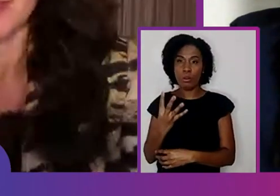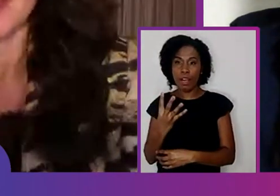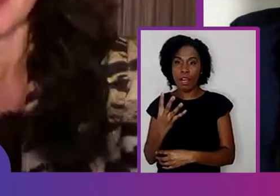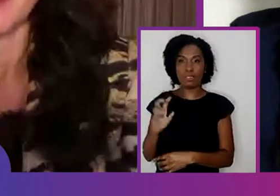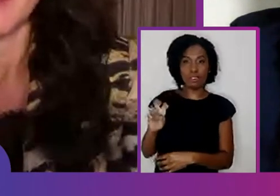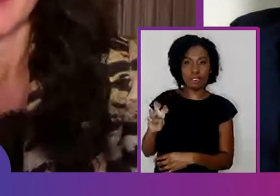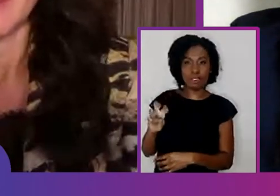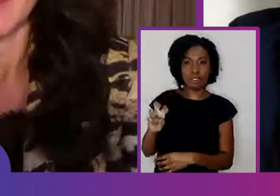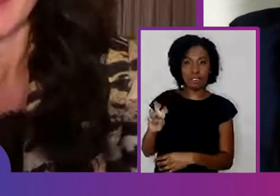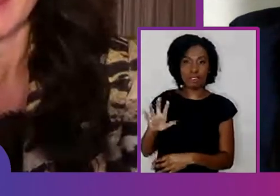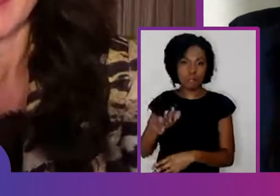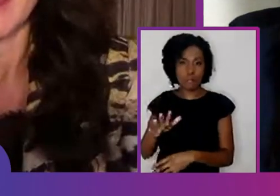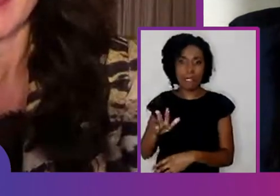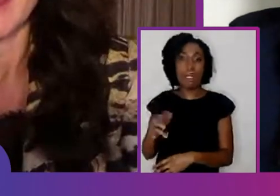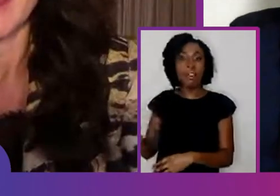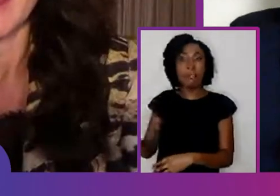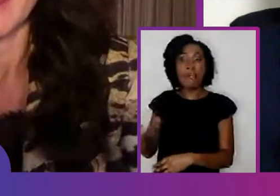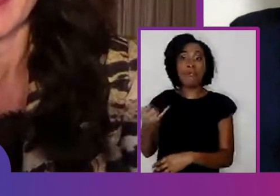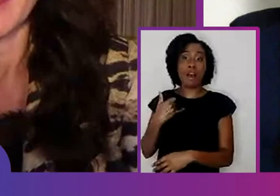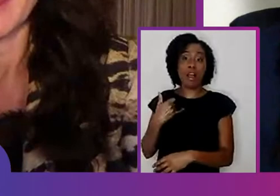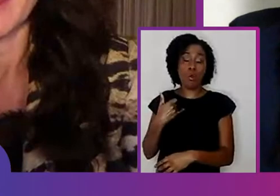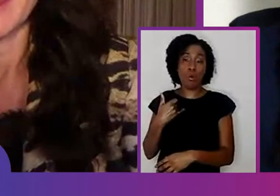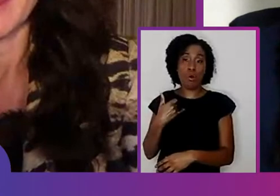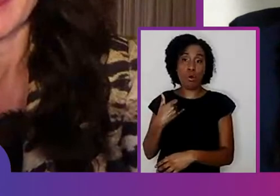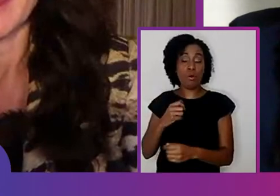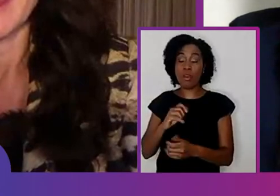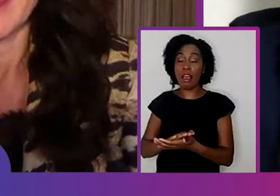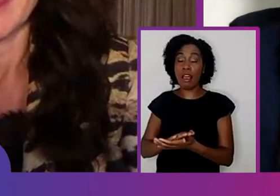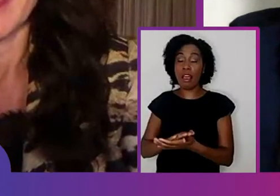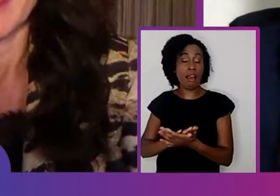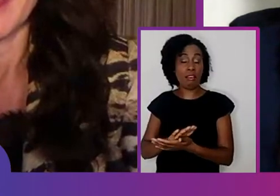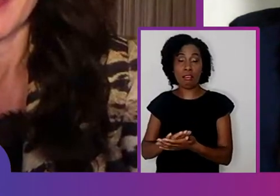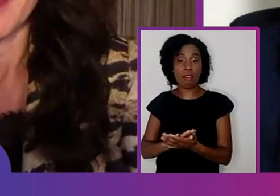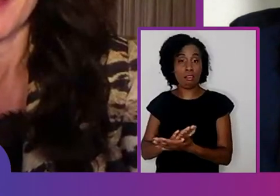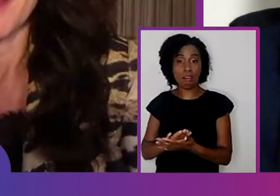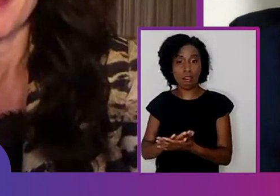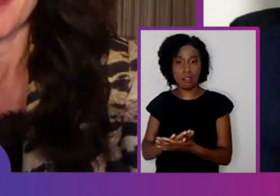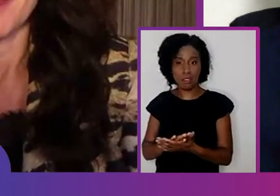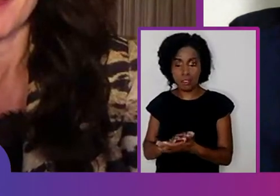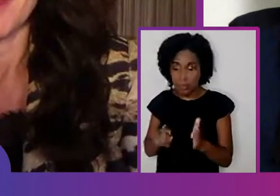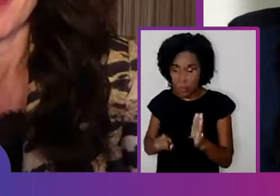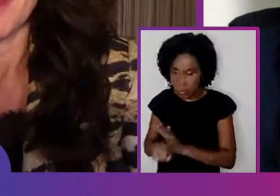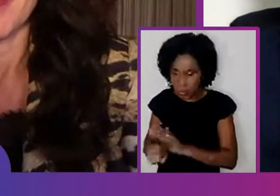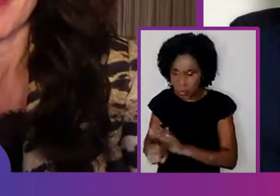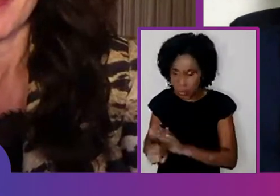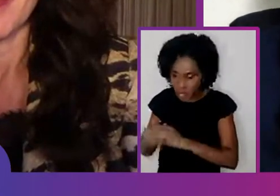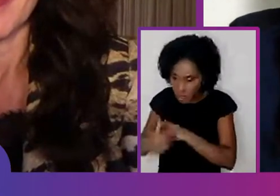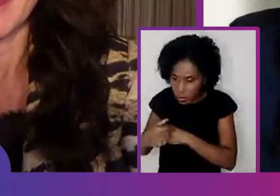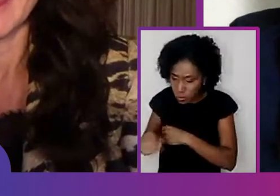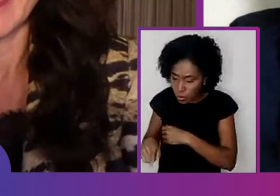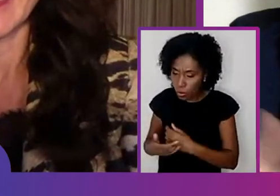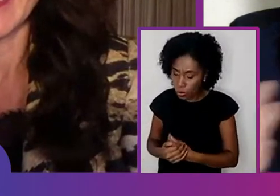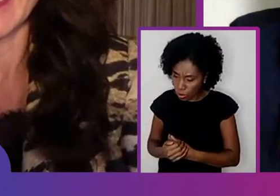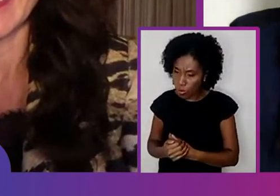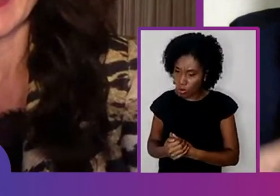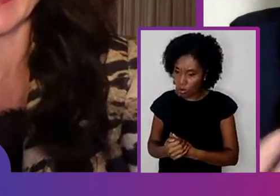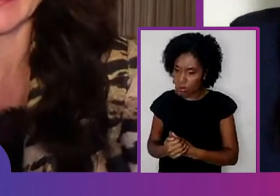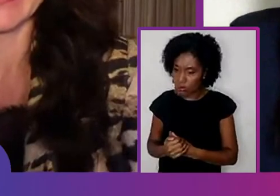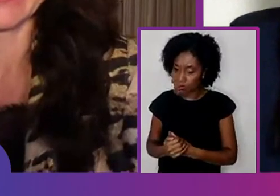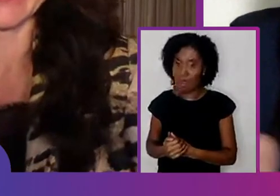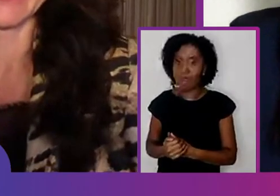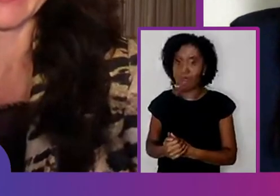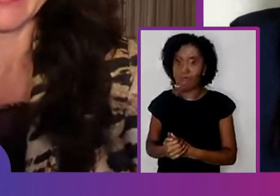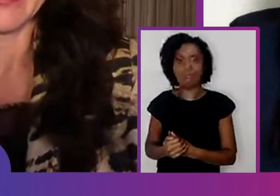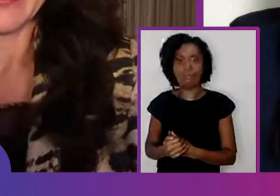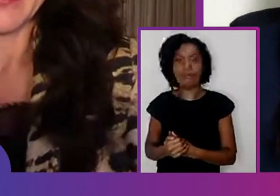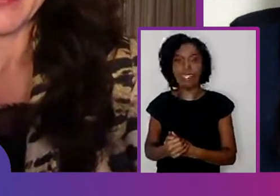acabou negligenciando a dor. Eu tive que começar a chamar a atenção dele e falar assim: meu filho, você se machucou, não é por nada não, mas isso aí é um machucado. Porque eu tratava de